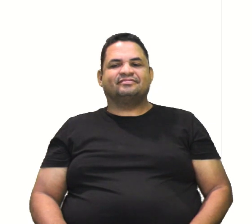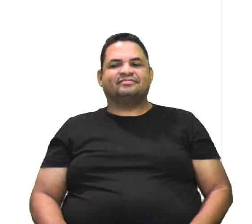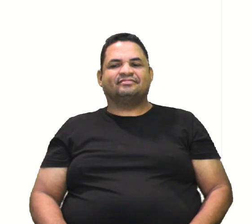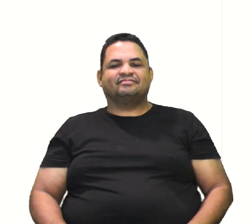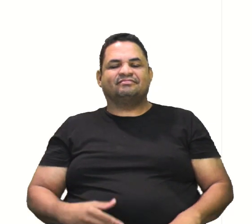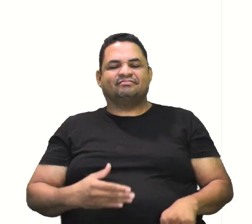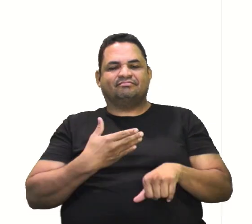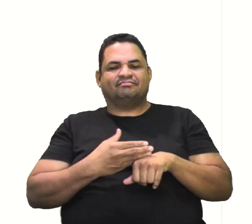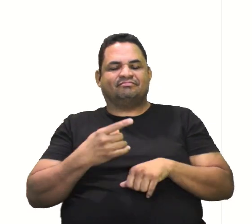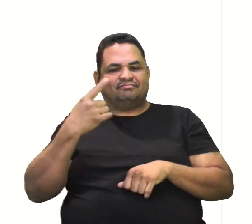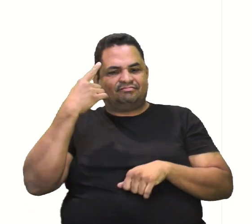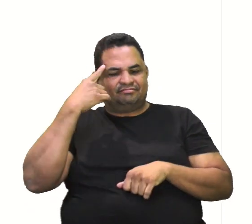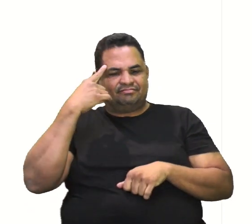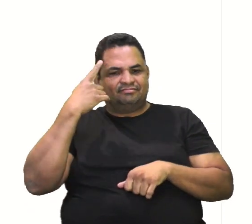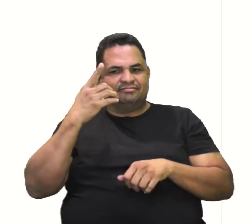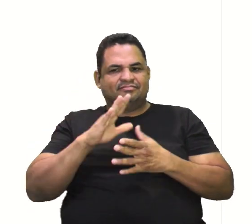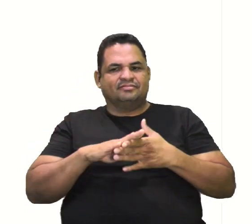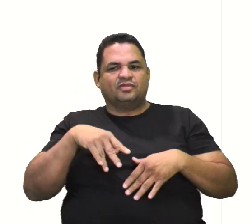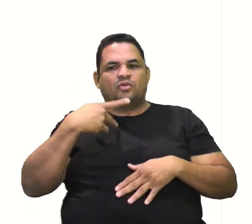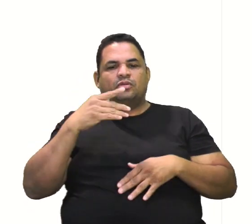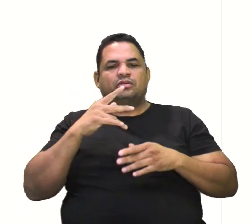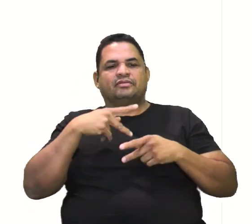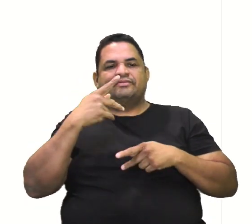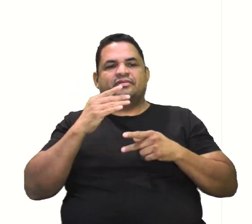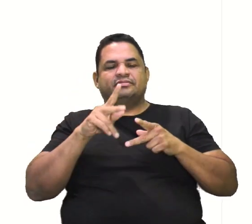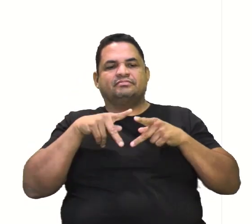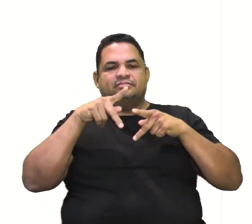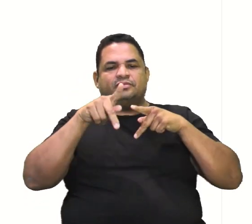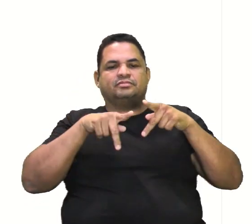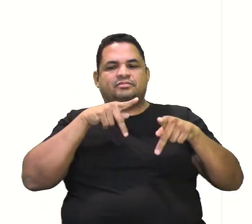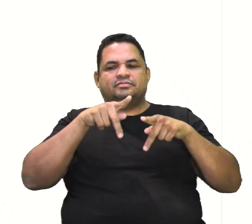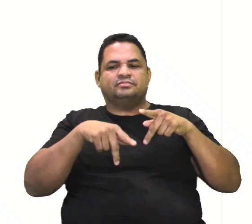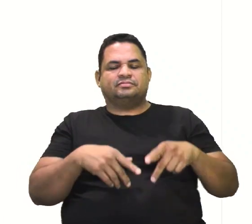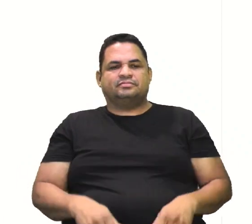Teste de raciocínio, qual é o ditado popular?